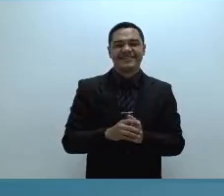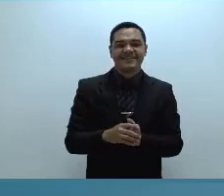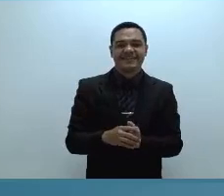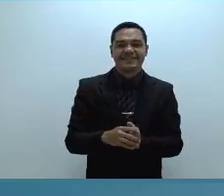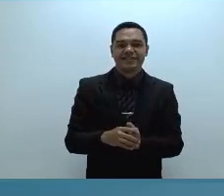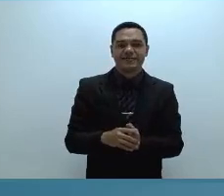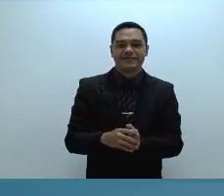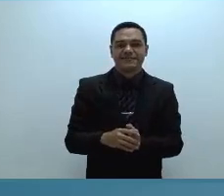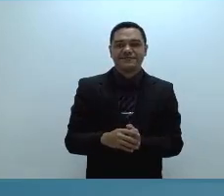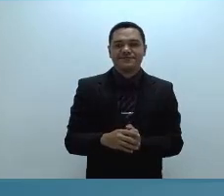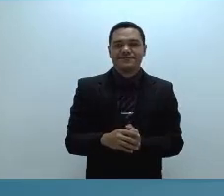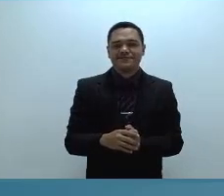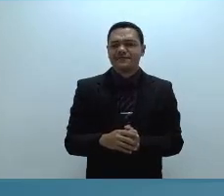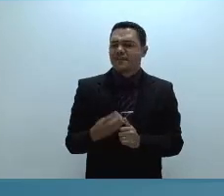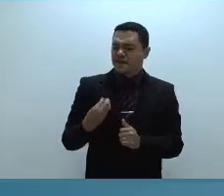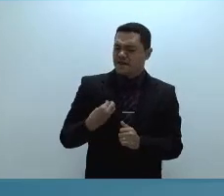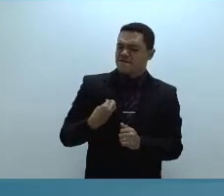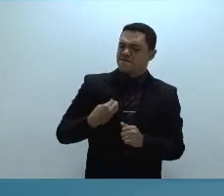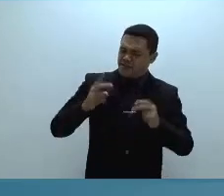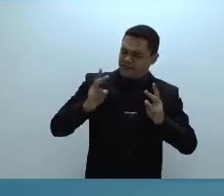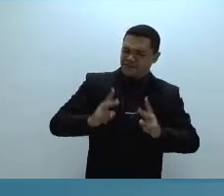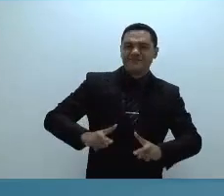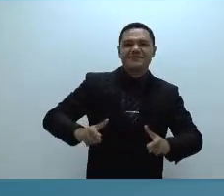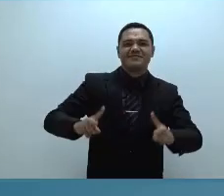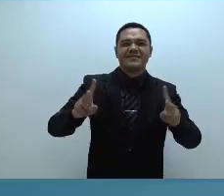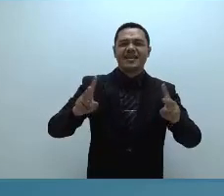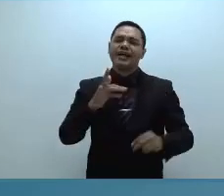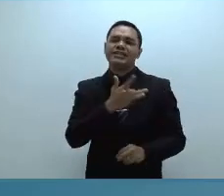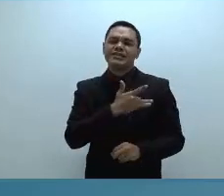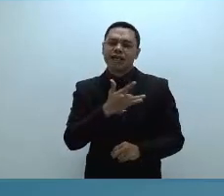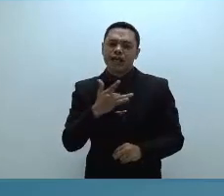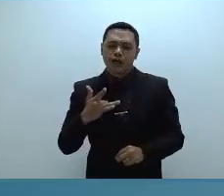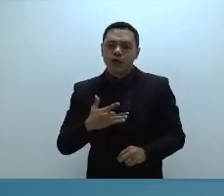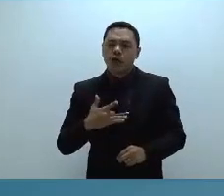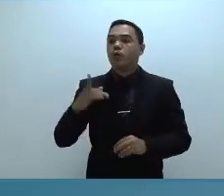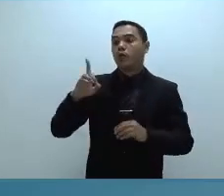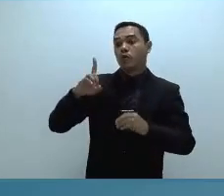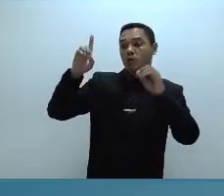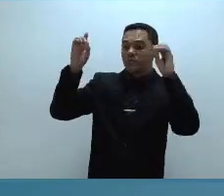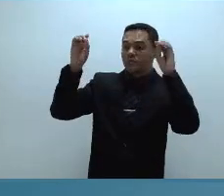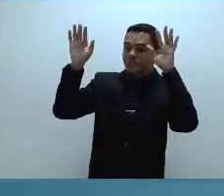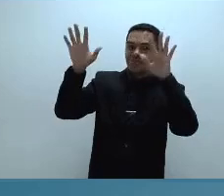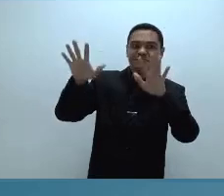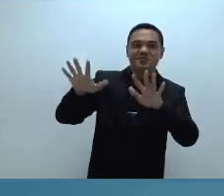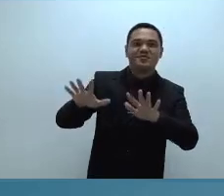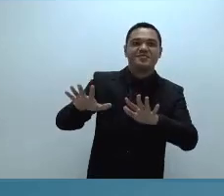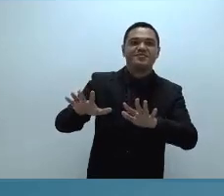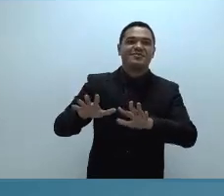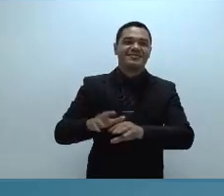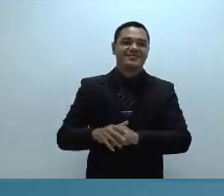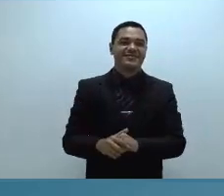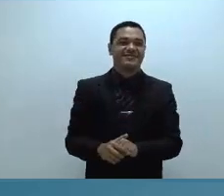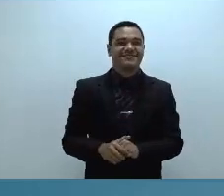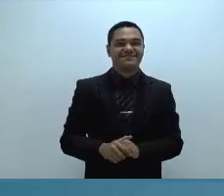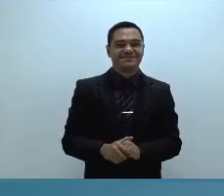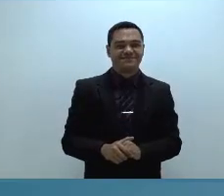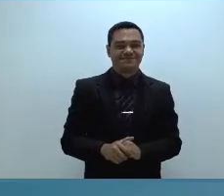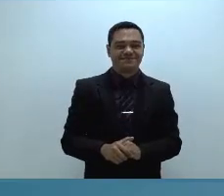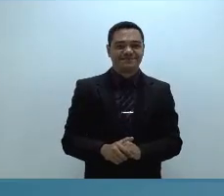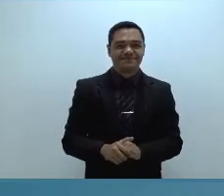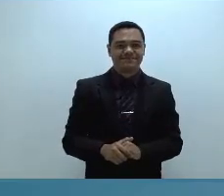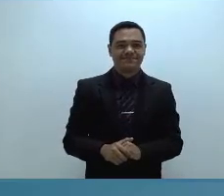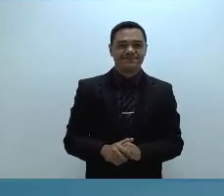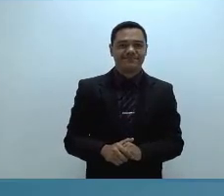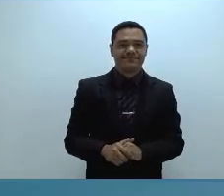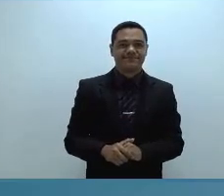elas tenham esta vida longa, com muita saúde, com as bênçãos de vida. É isso, excelência.